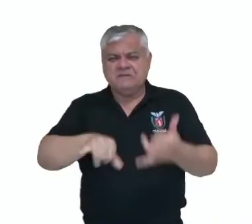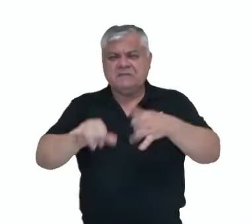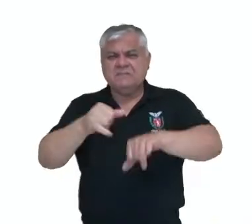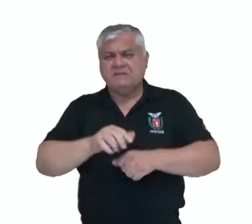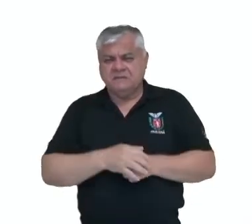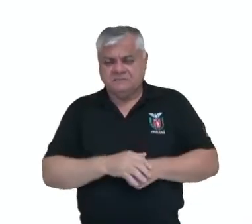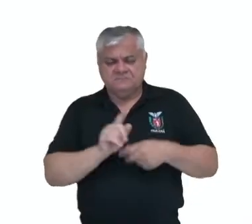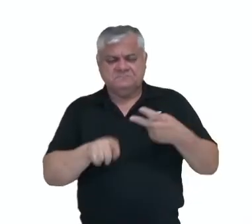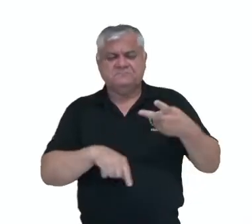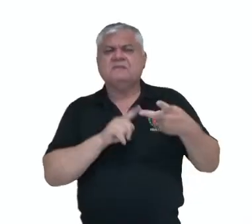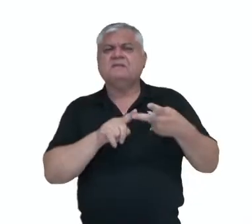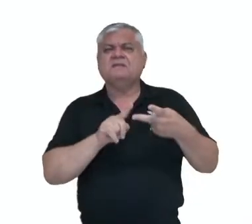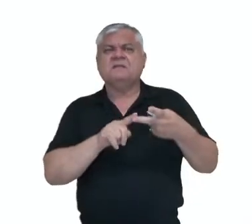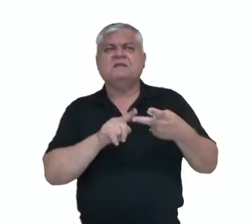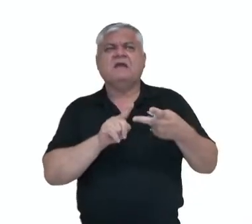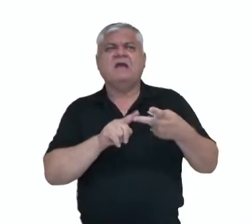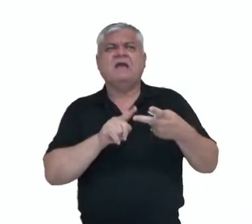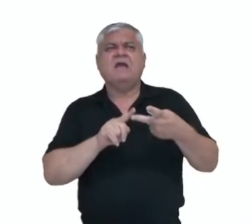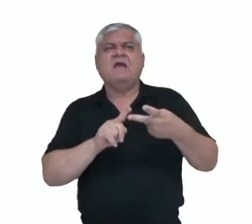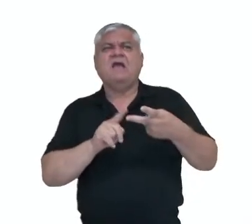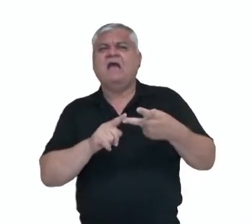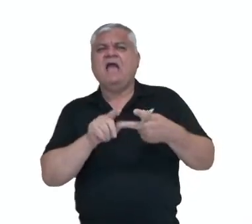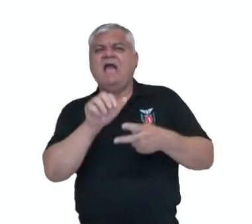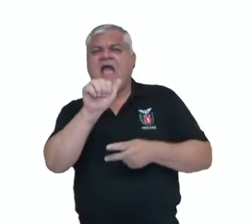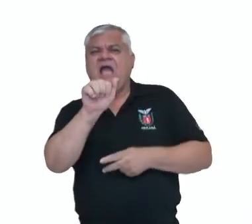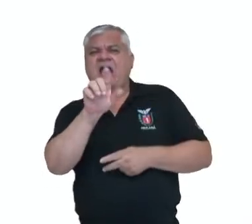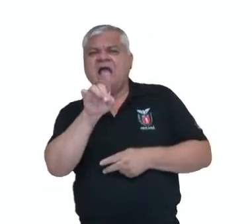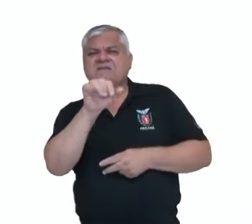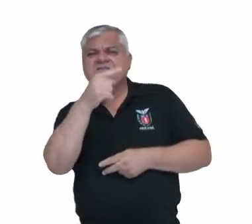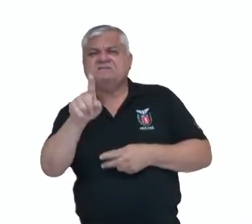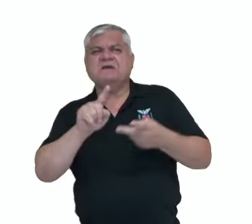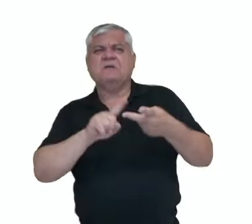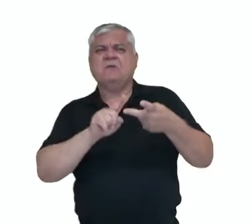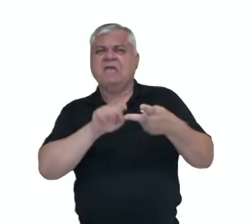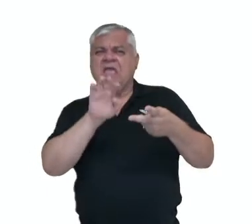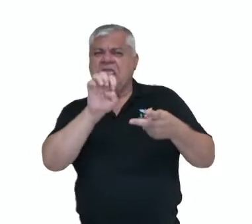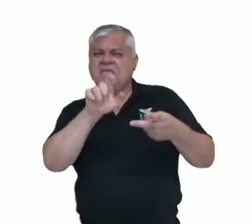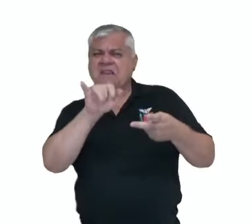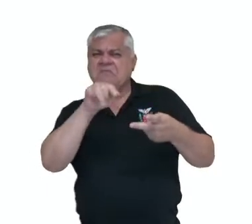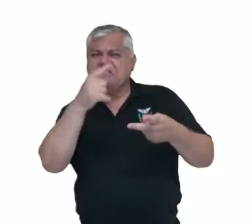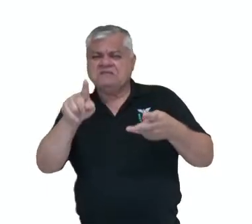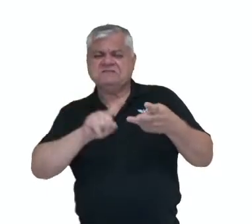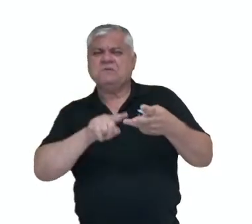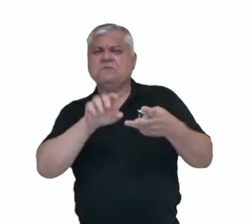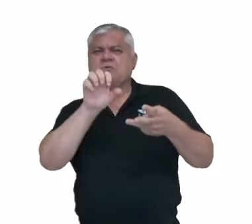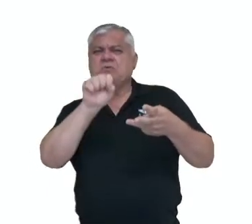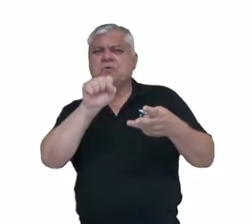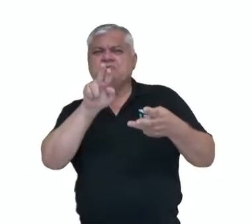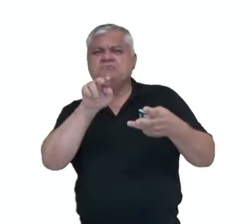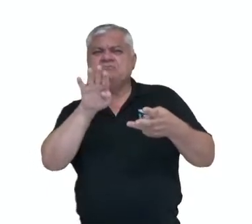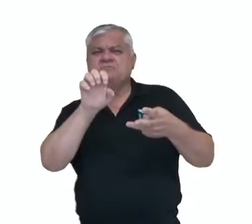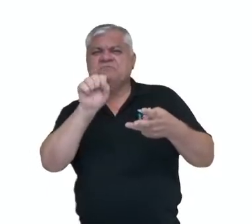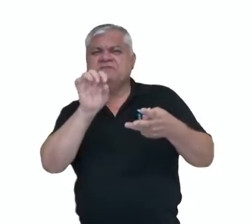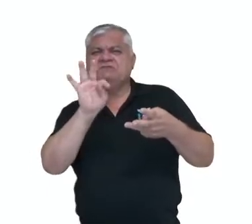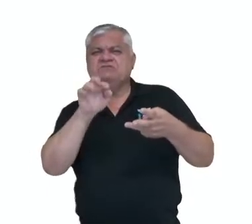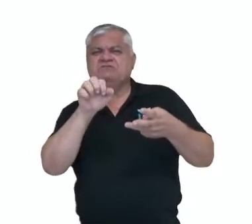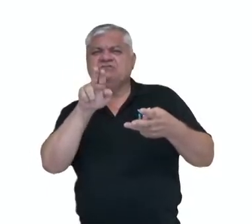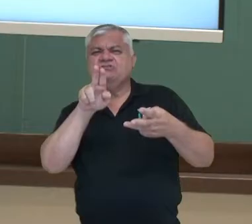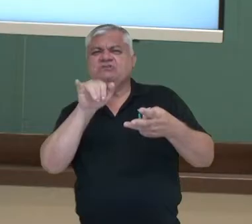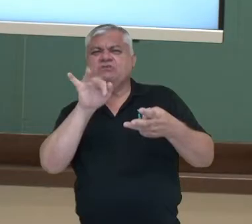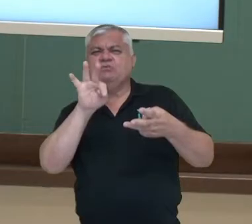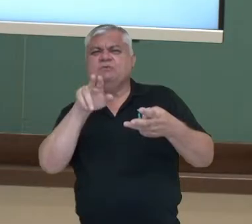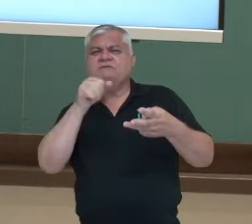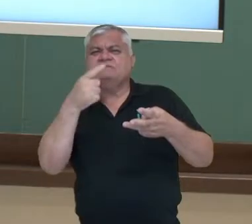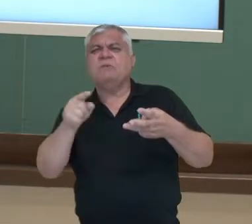são reações de adição, eliminação e substituição? Quais os componentes de uma